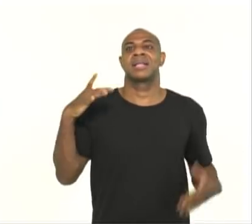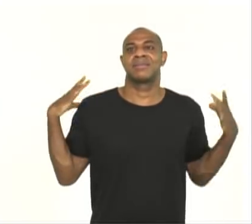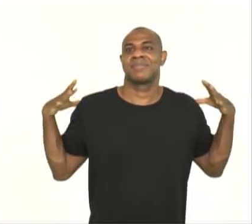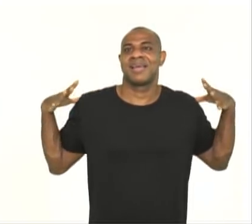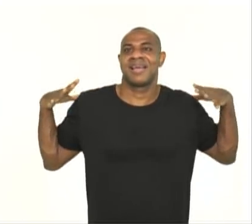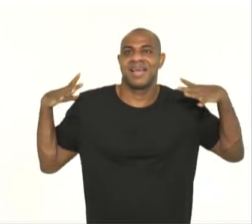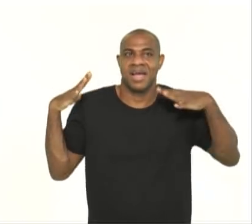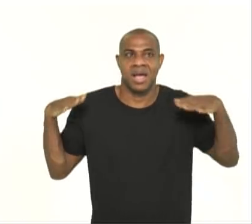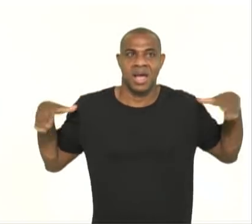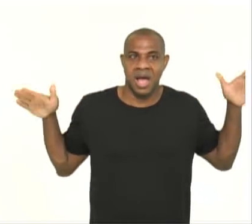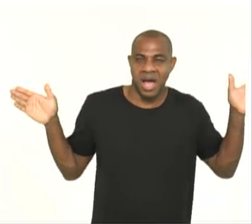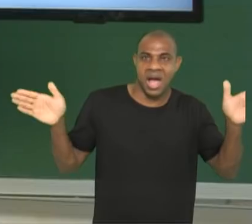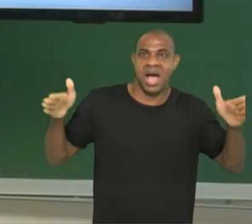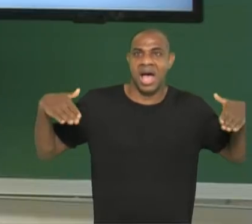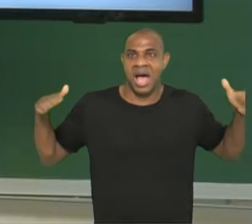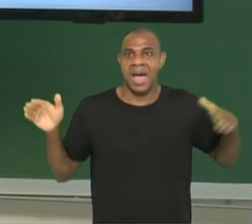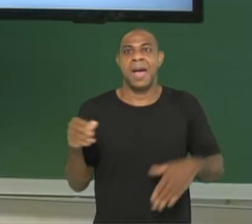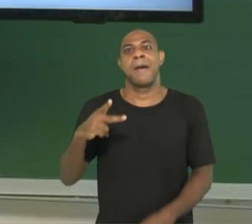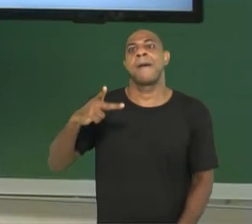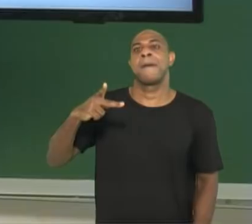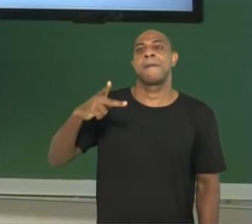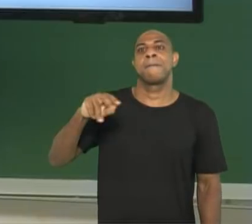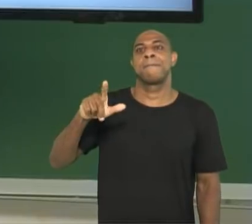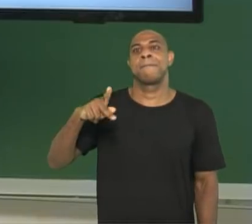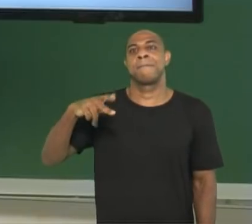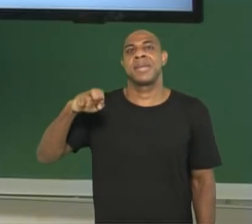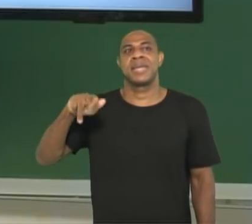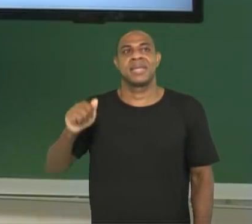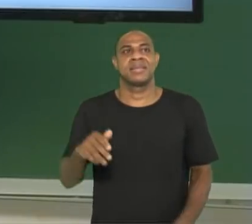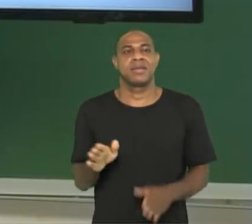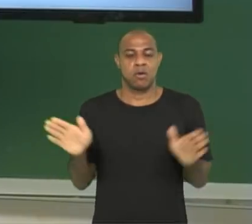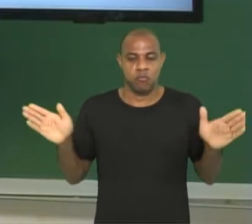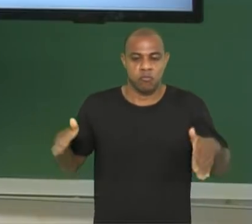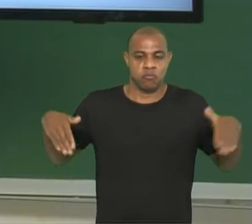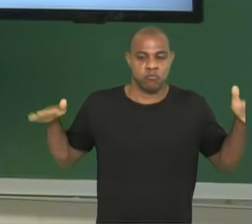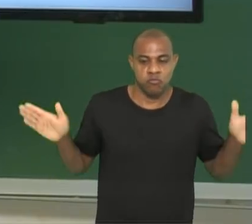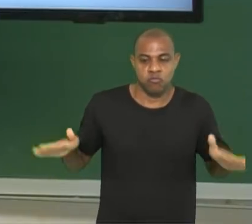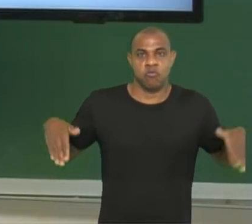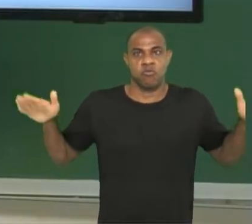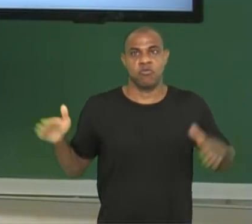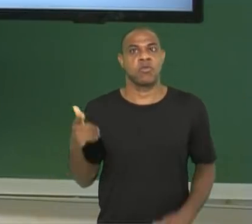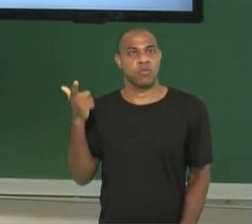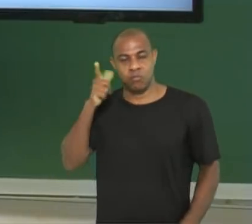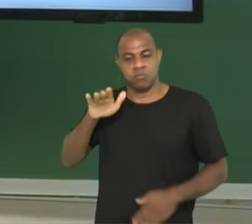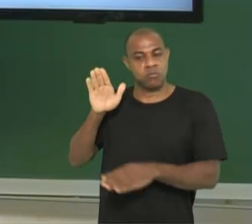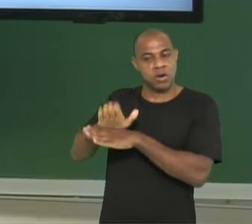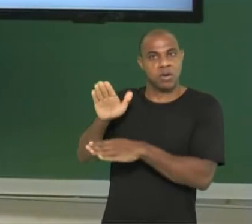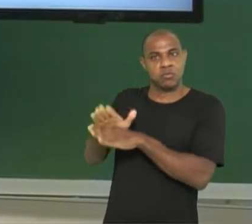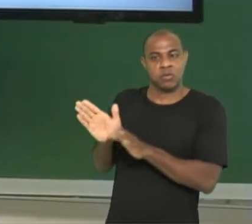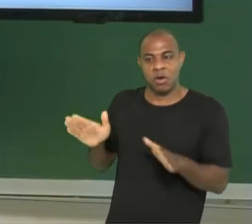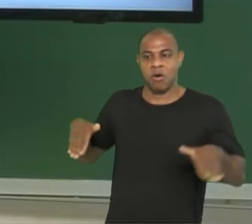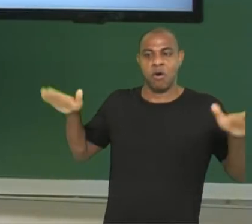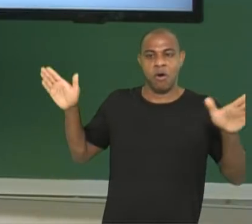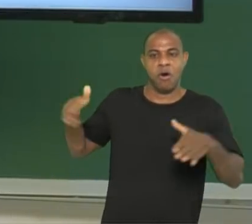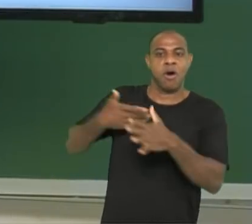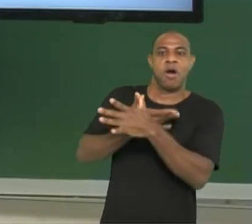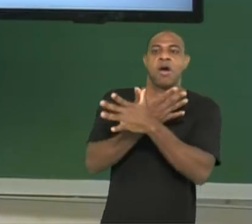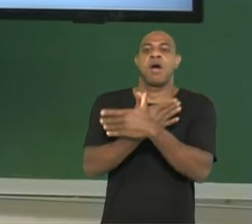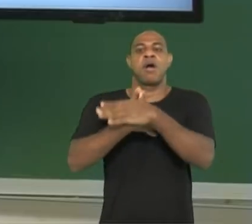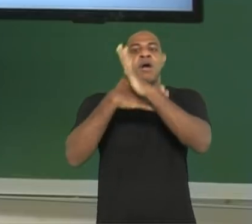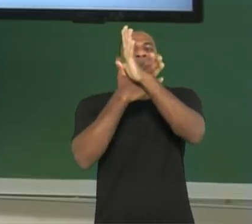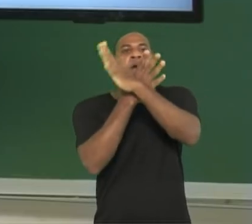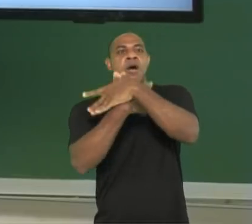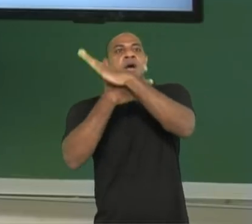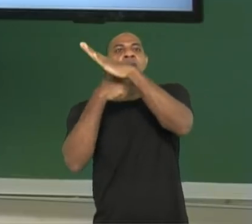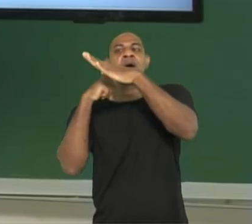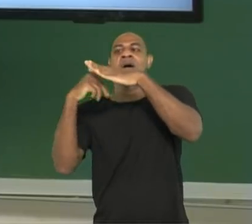asas são recobertas de pelo, são responsáveis pelo voo desses animais. Elas têm ossos pneumáticos, que